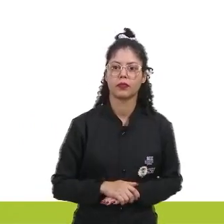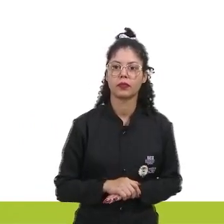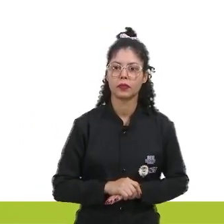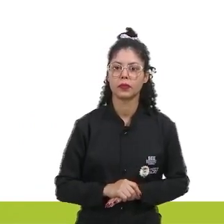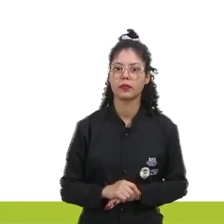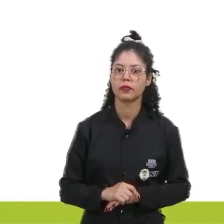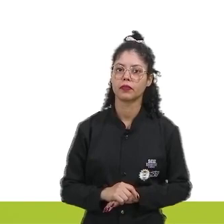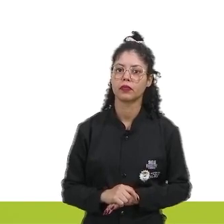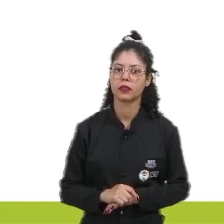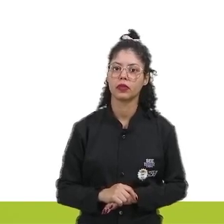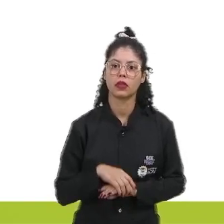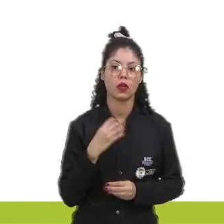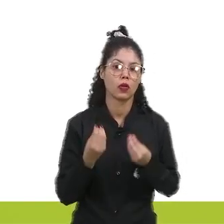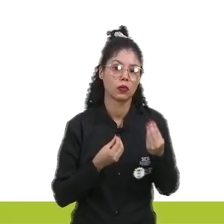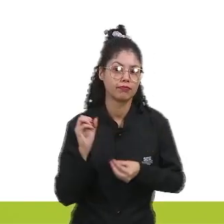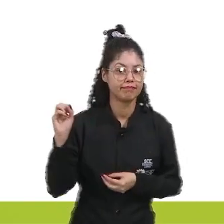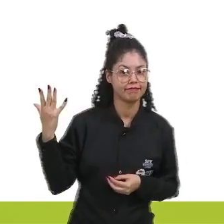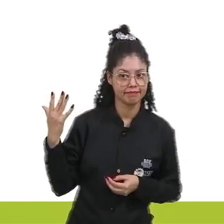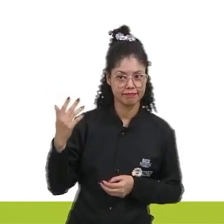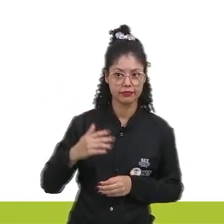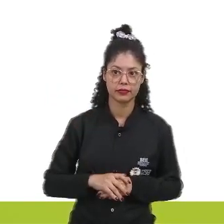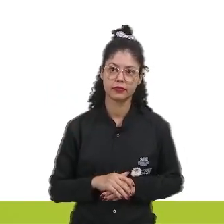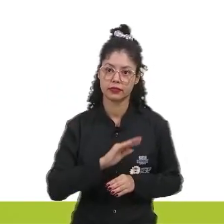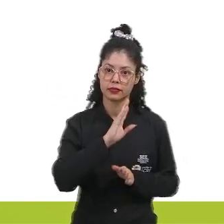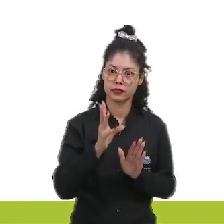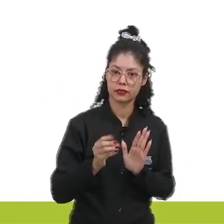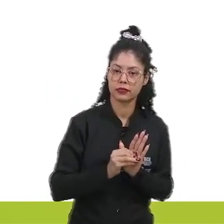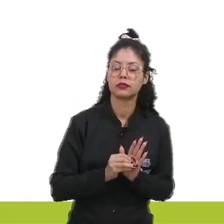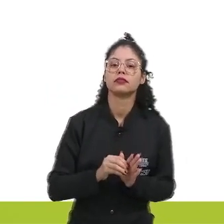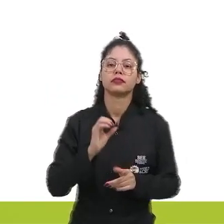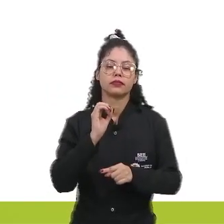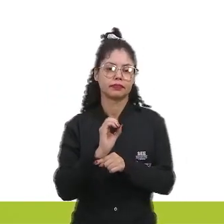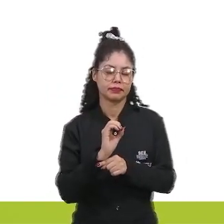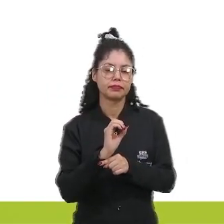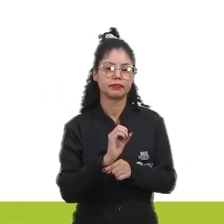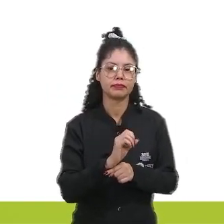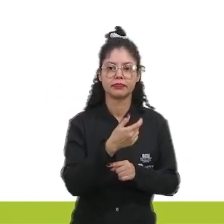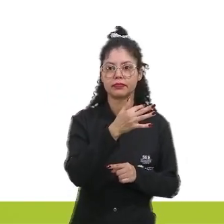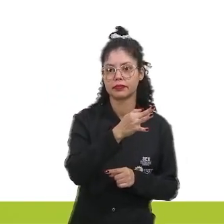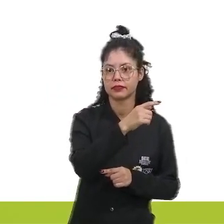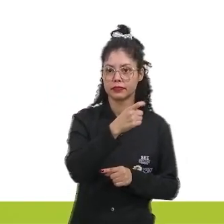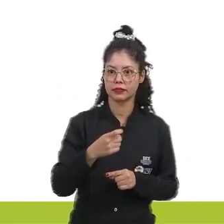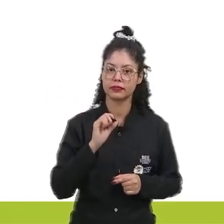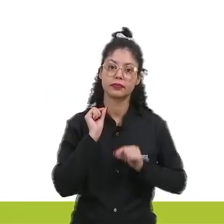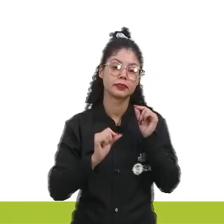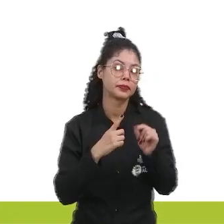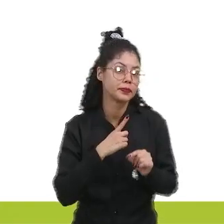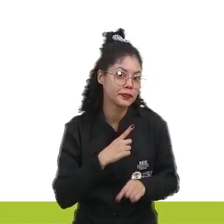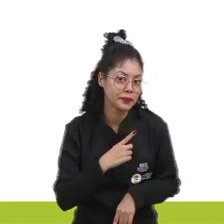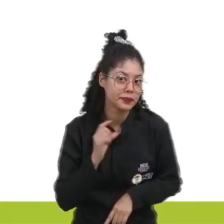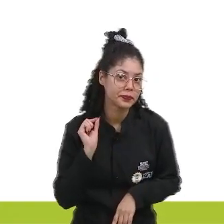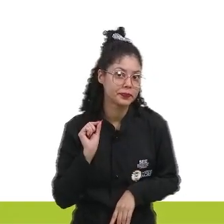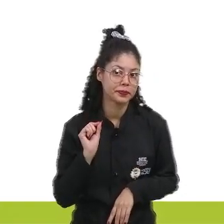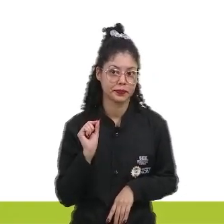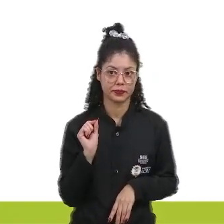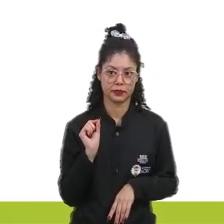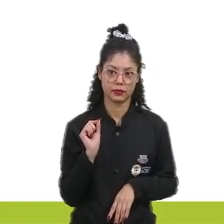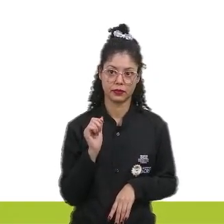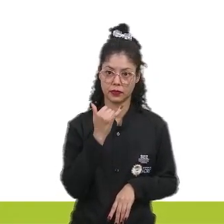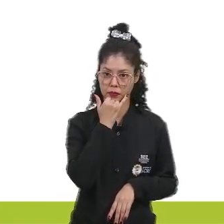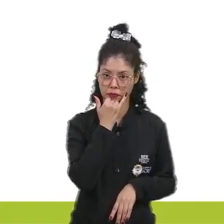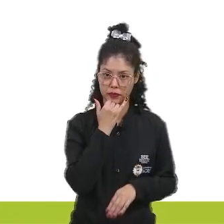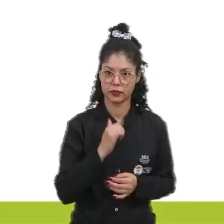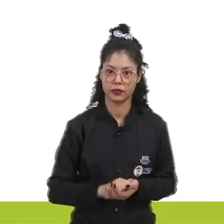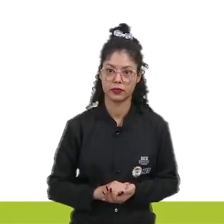lá? Vamos ver como é que funciona isso aí? Aplicando o valor 0 para f de x, eu vou obter o quê? Desculpa, ele